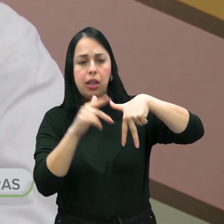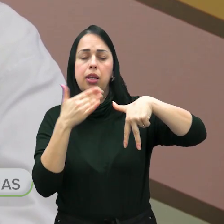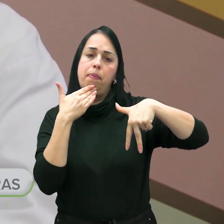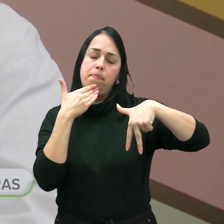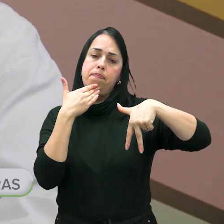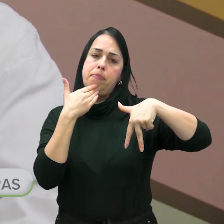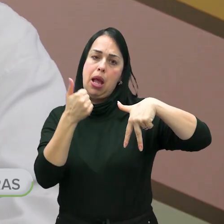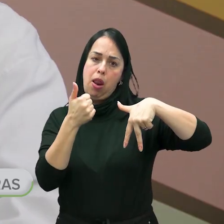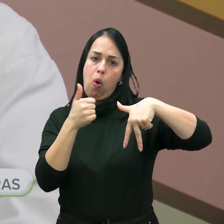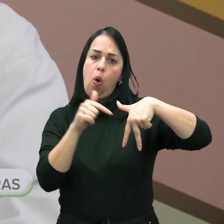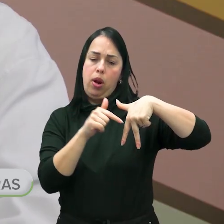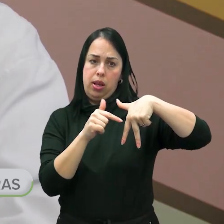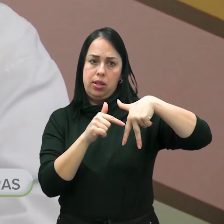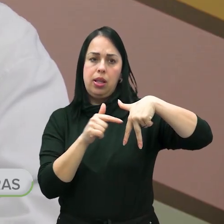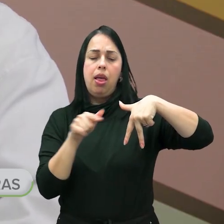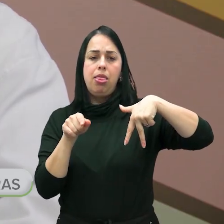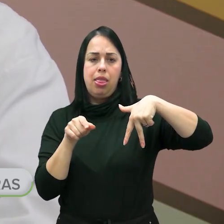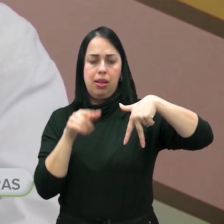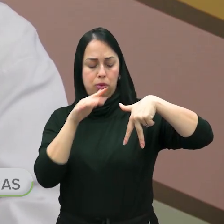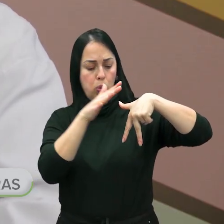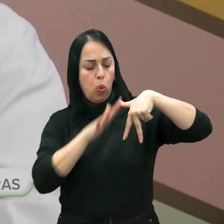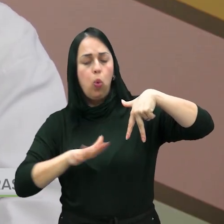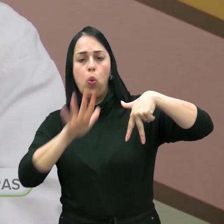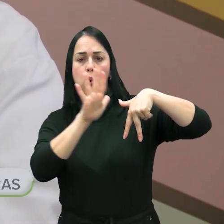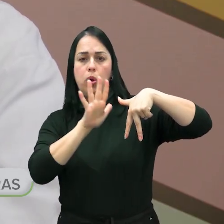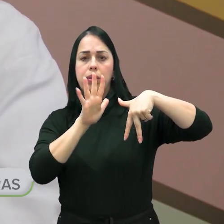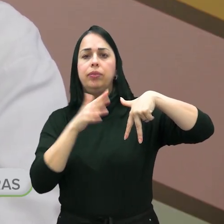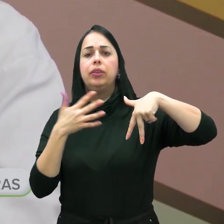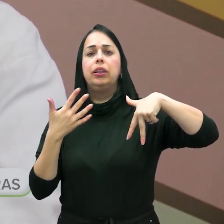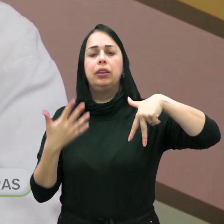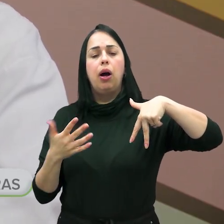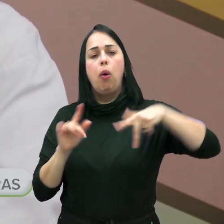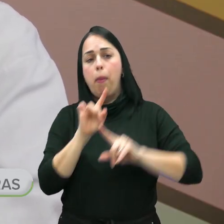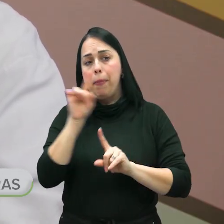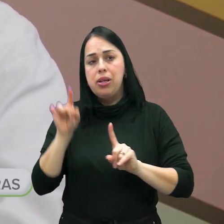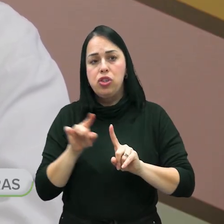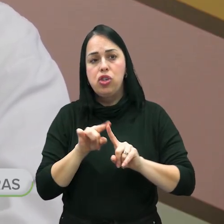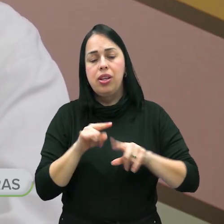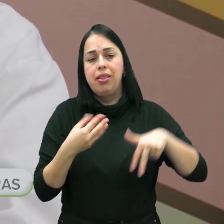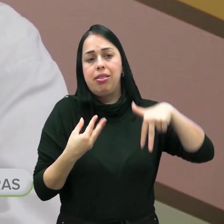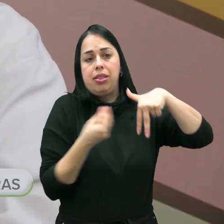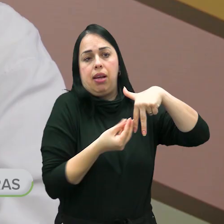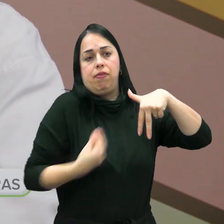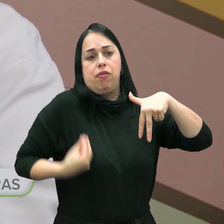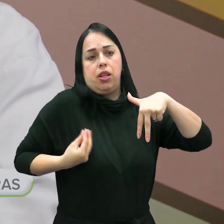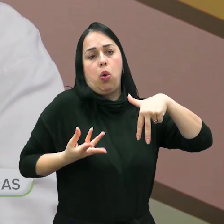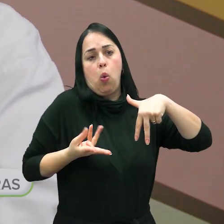parte funcional, tanto como a parte estética também. O objetivo é melhorar a